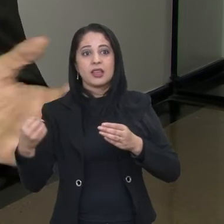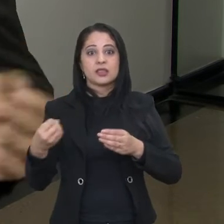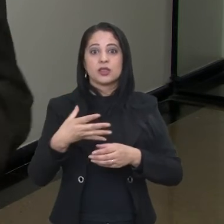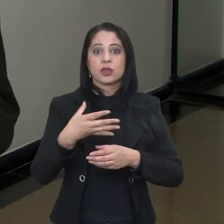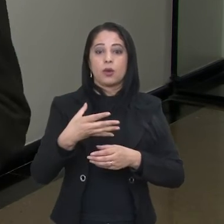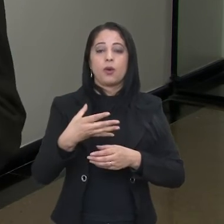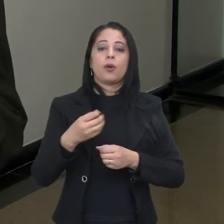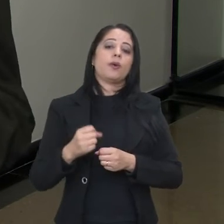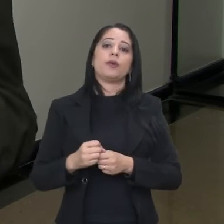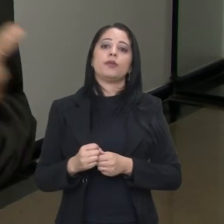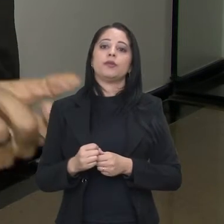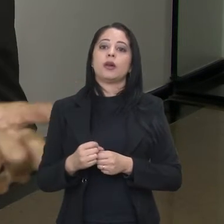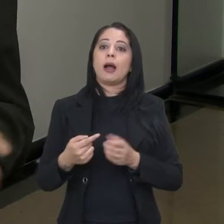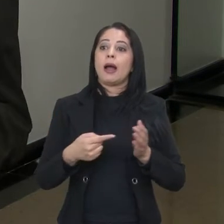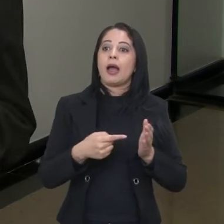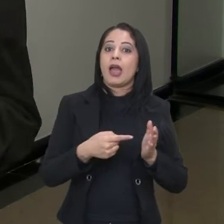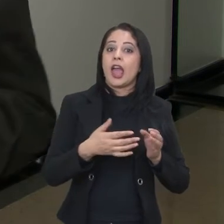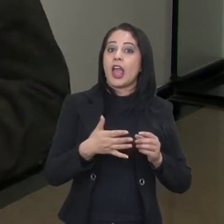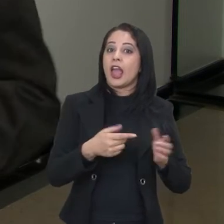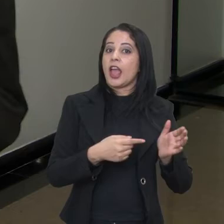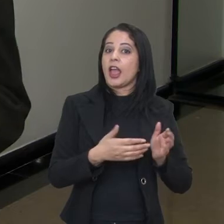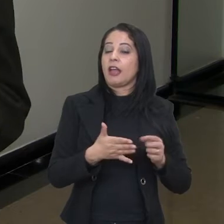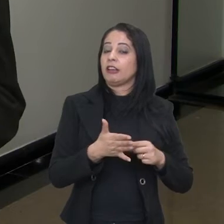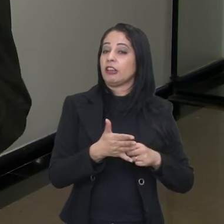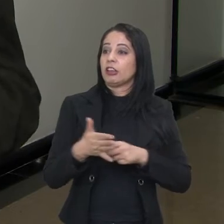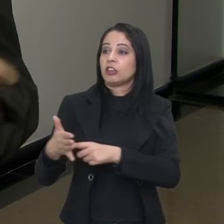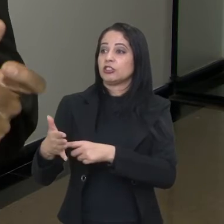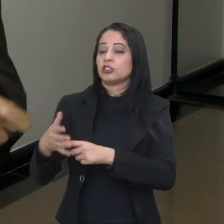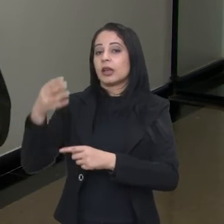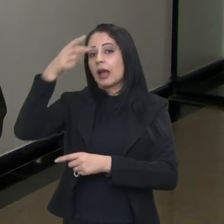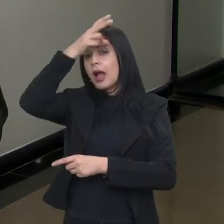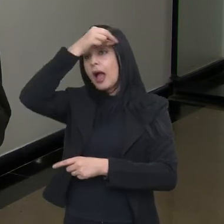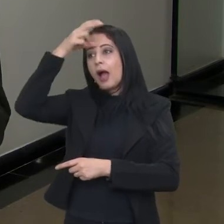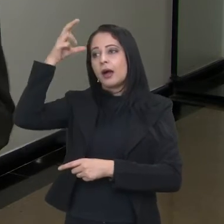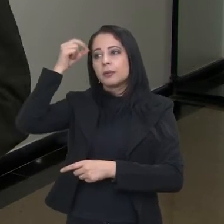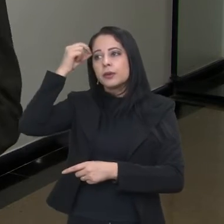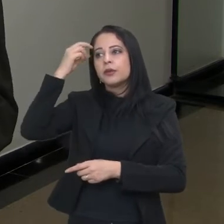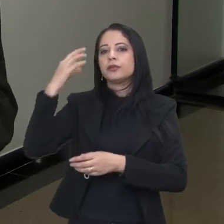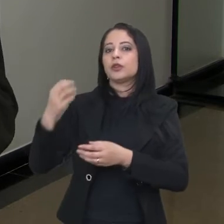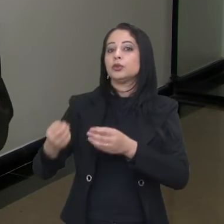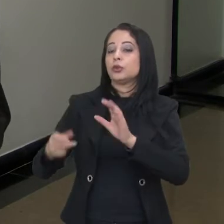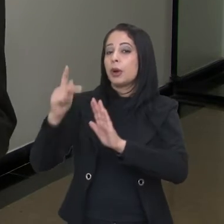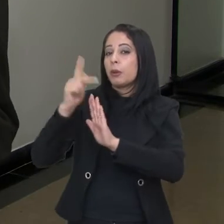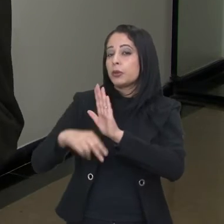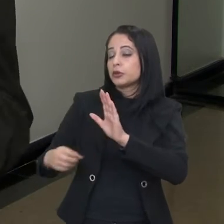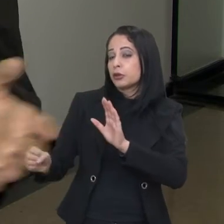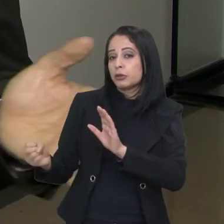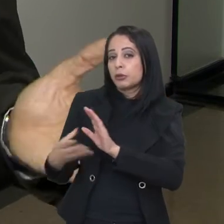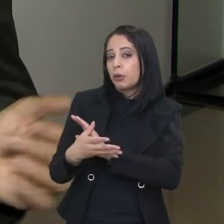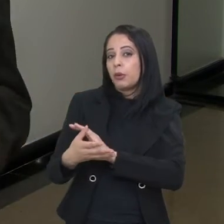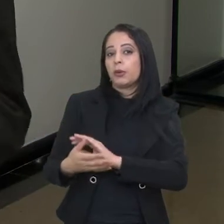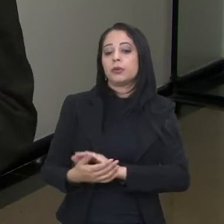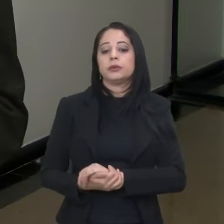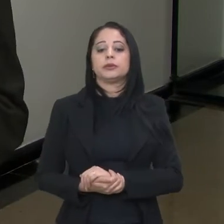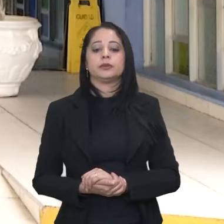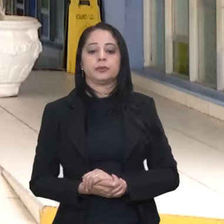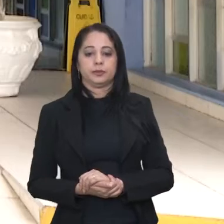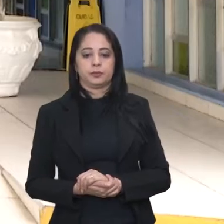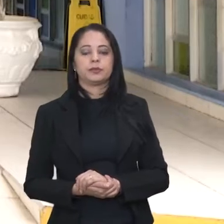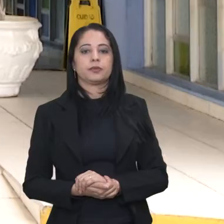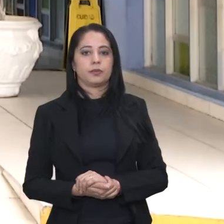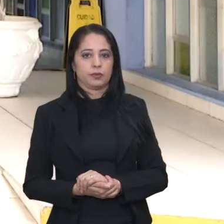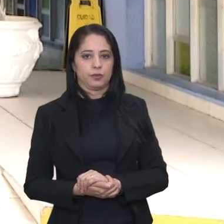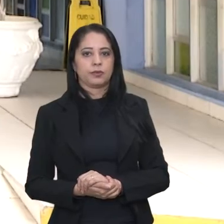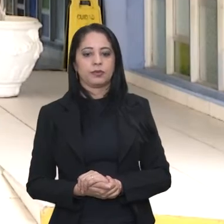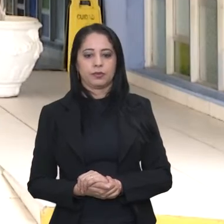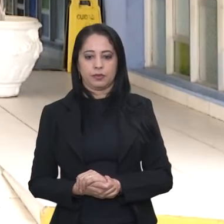propor ideias, levar ao Executivo talvez algumas situações que ainda não estejam contempladas dentro da nossa rede de saúde. E